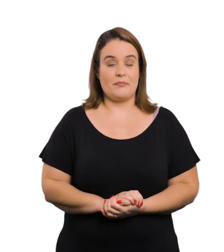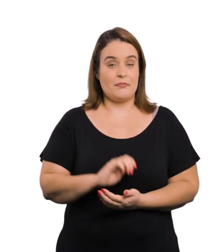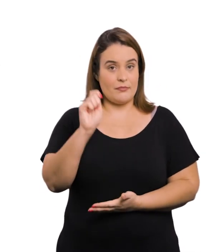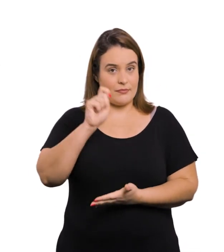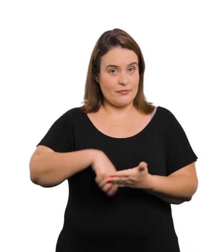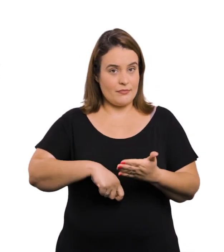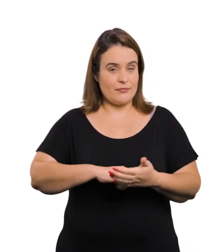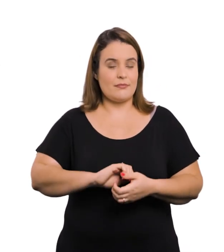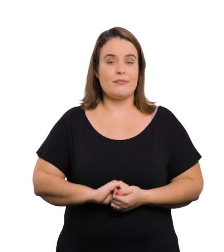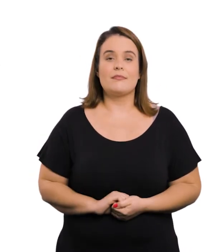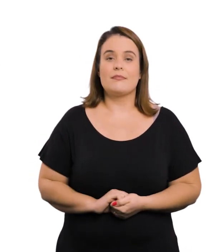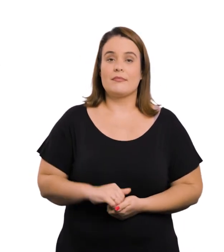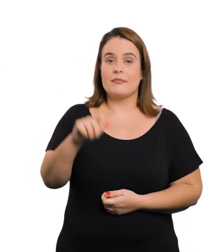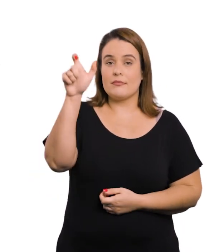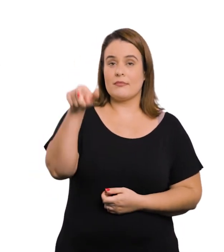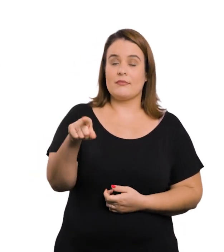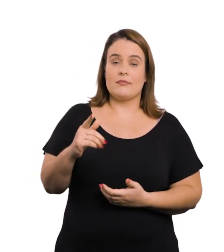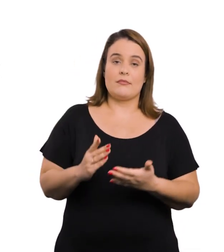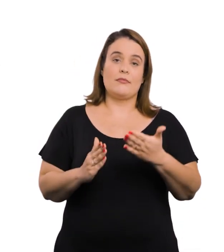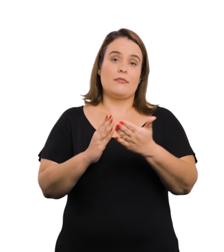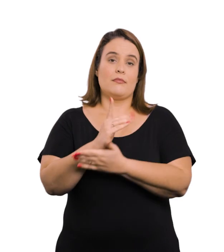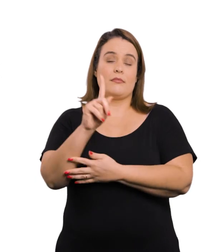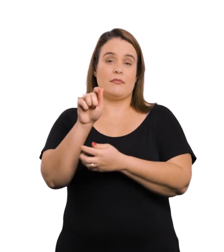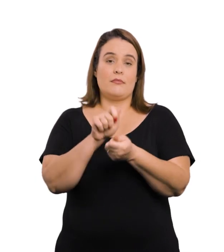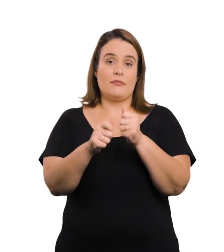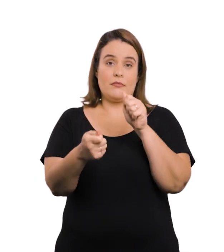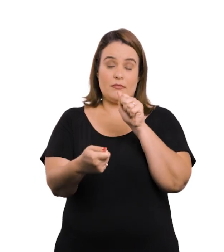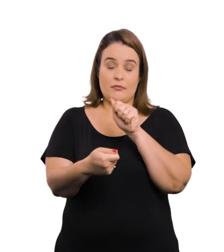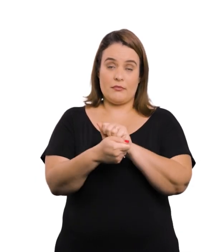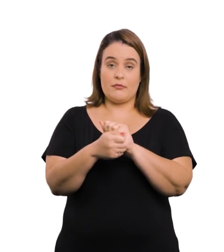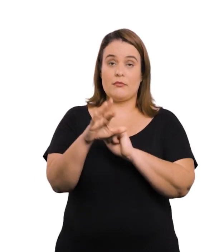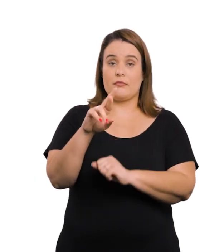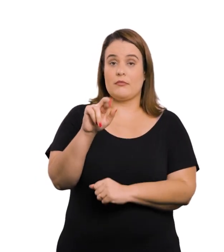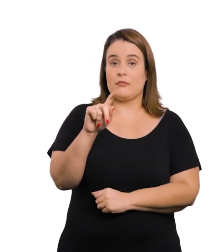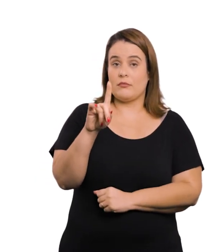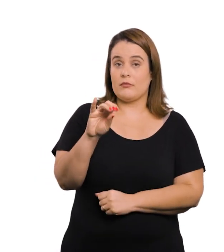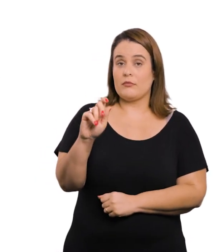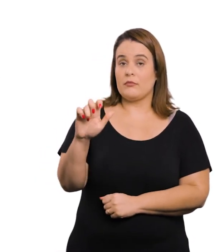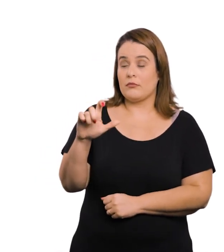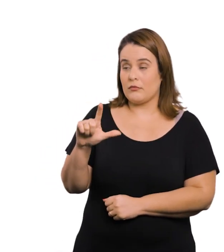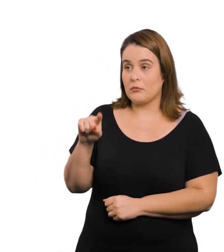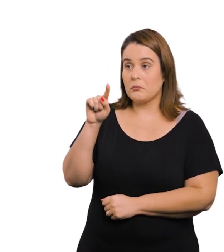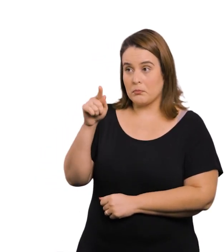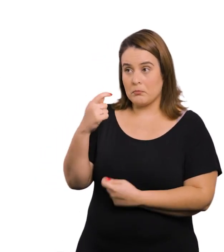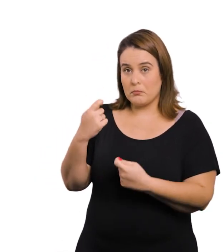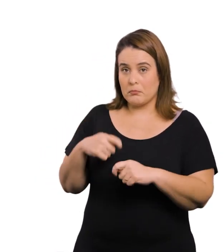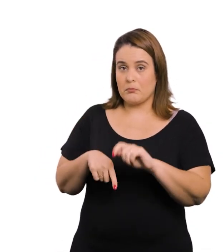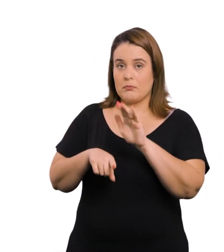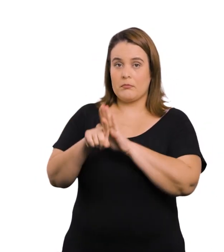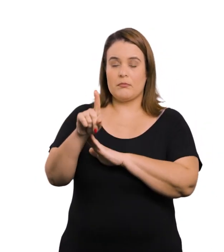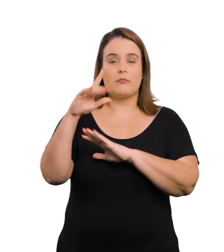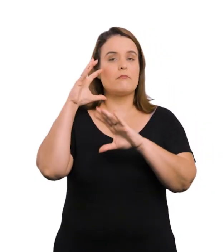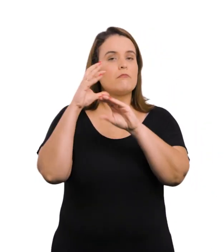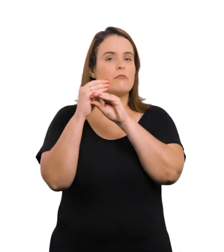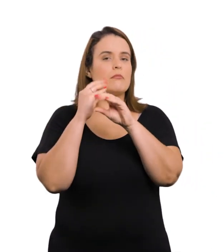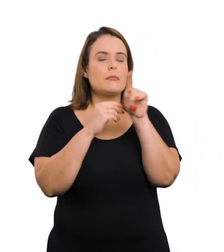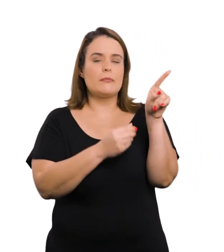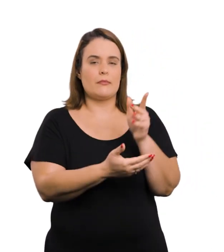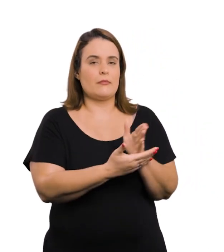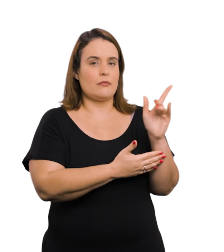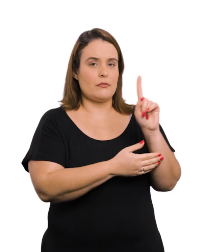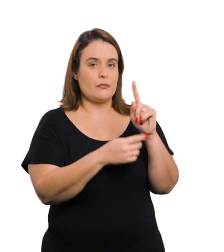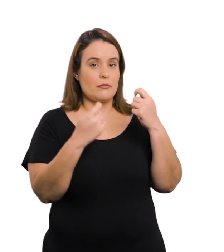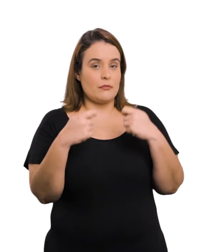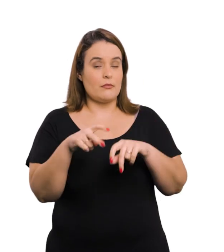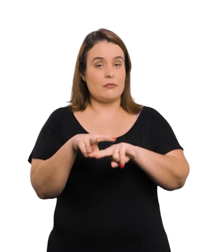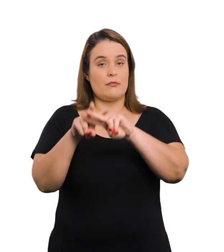contratação: consultar candidato aprovado sobre adaptações razoáveis, dar feedback aos candidatos não aprovados e